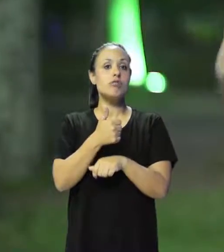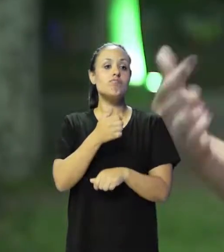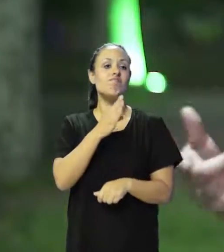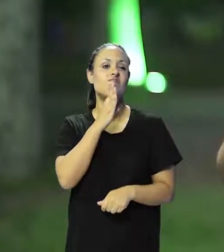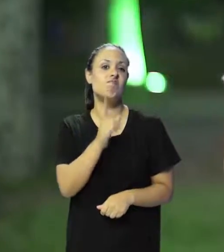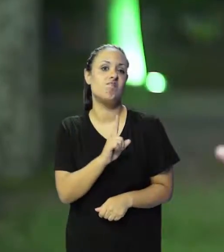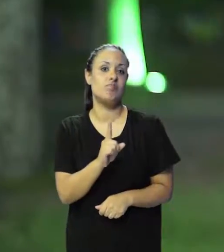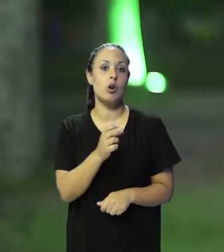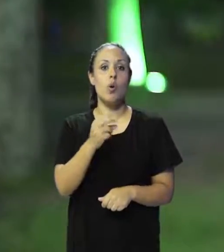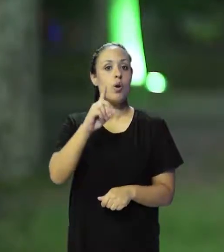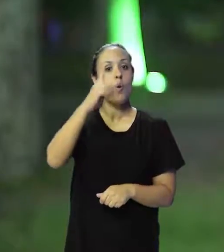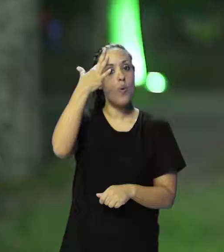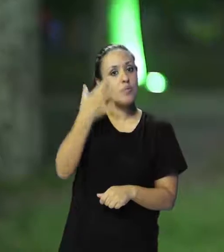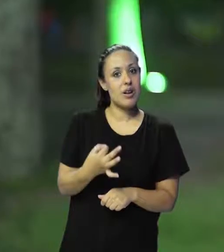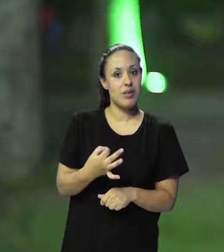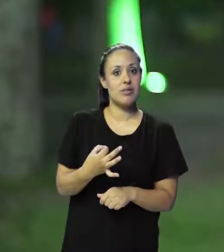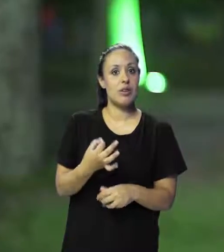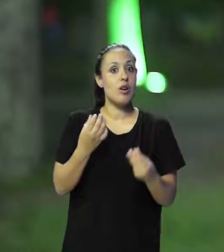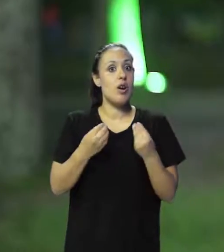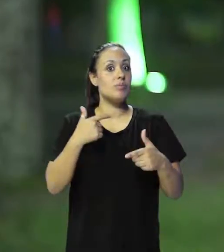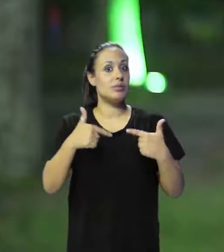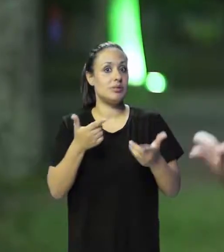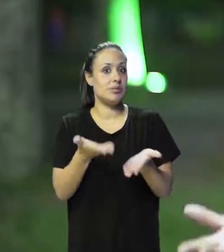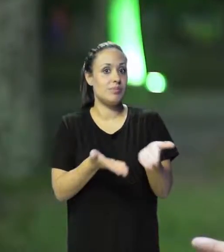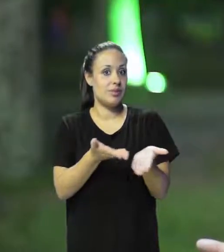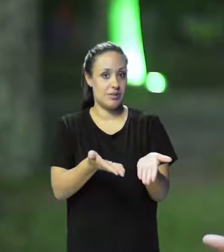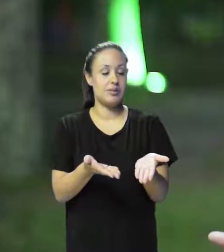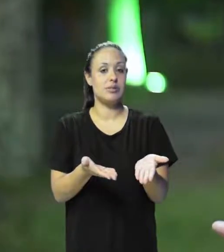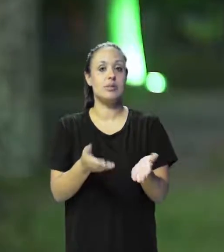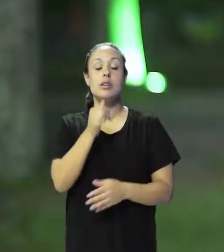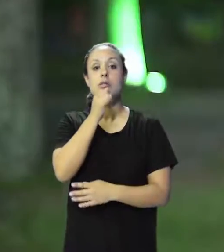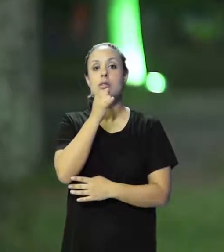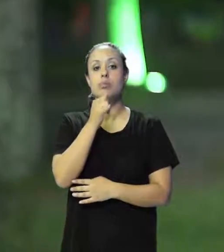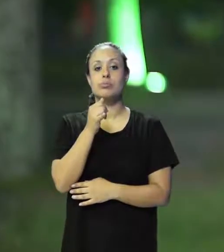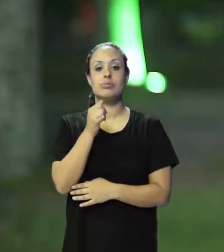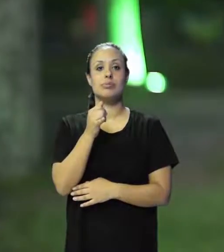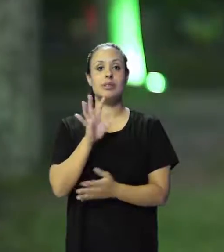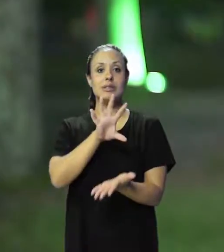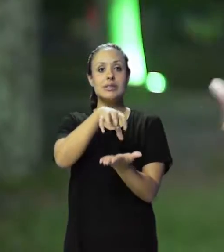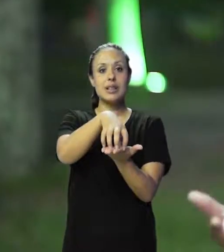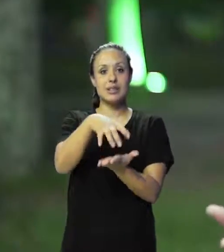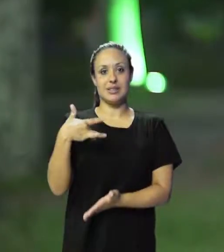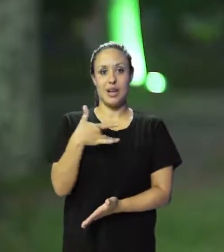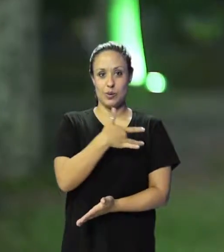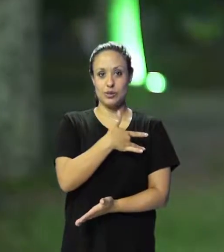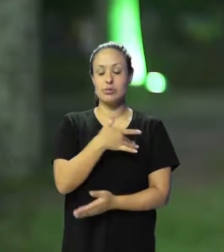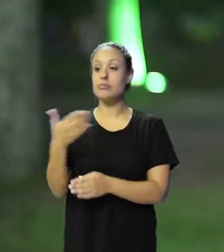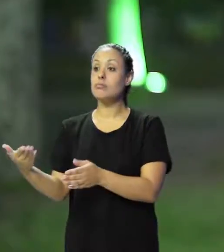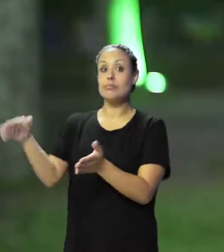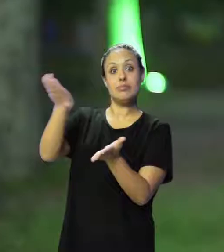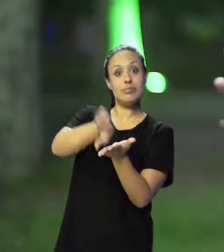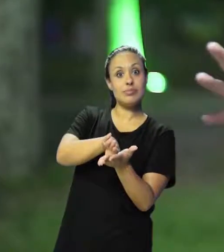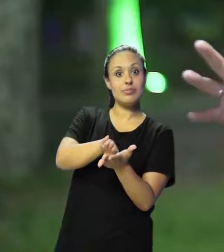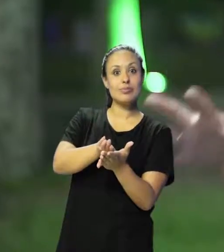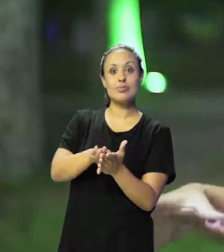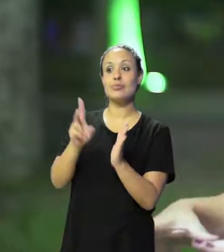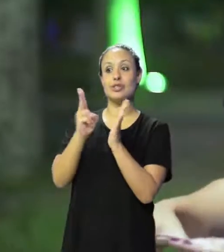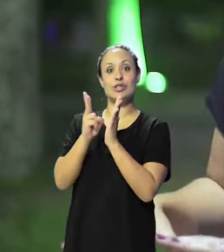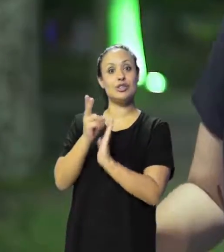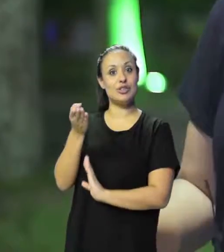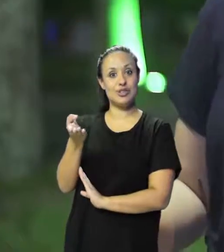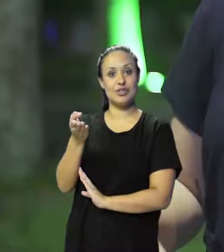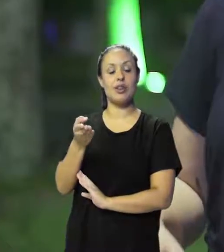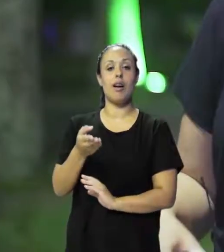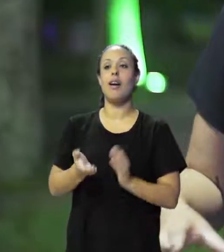compreensão afeta diretamente o trabalho deles, quando, por exemplo, uma pessoa indígena chega para ser atendido no centro